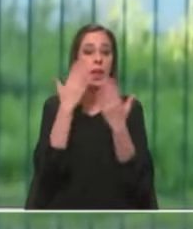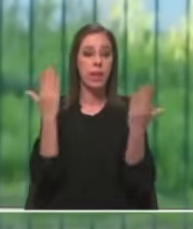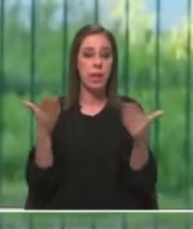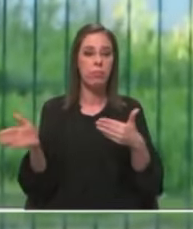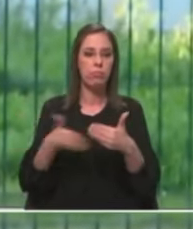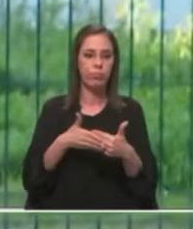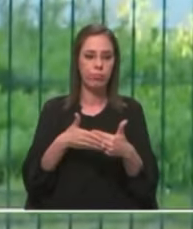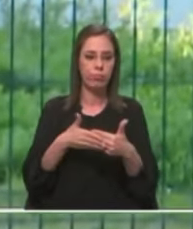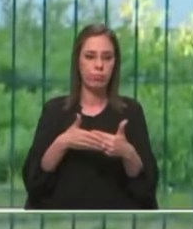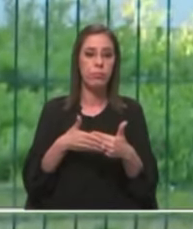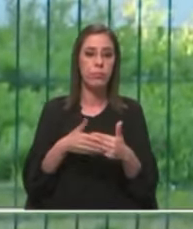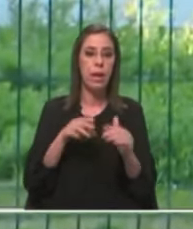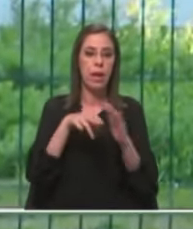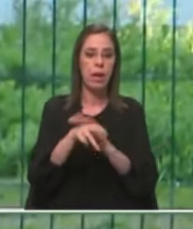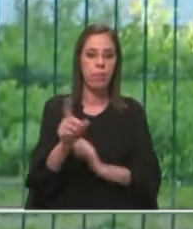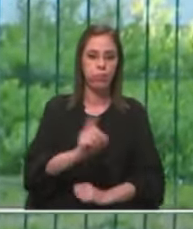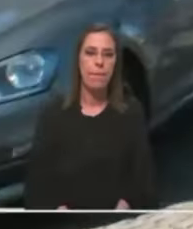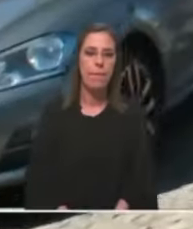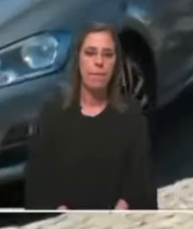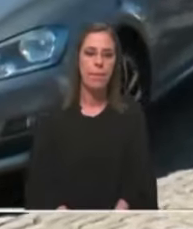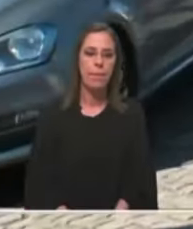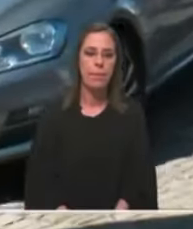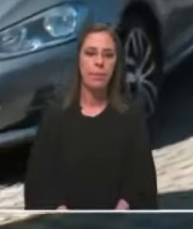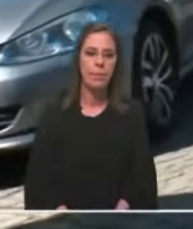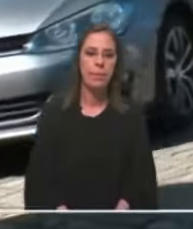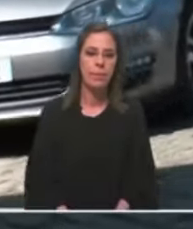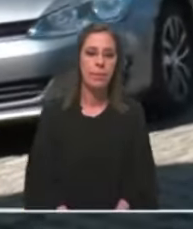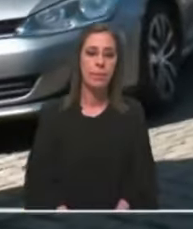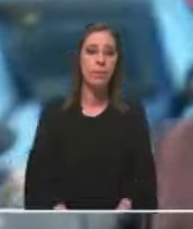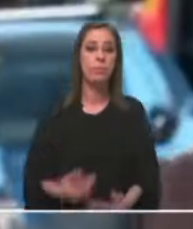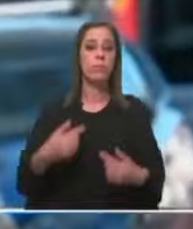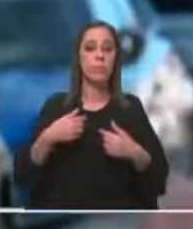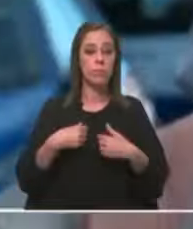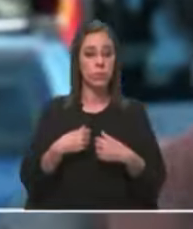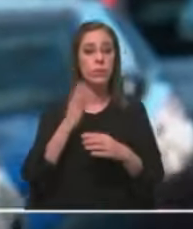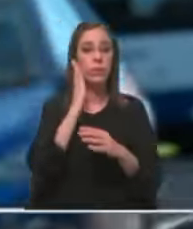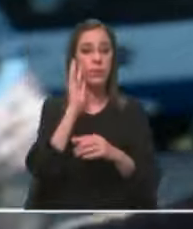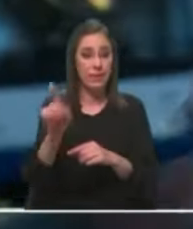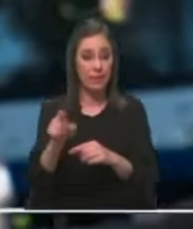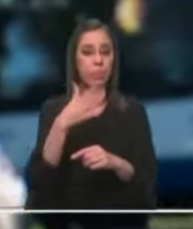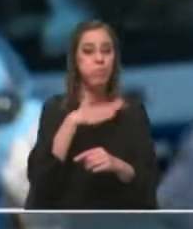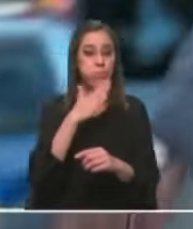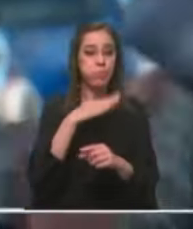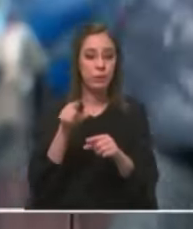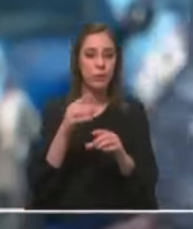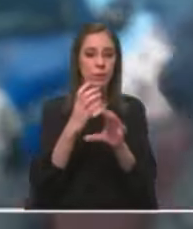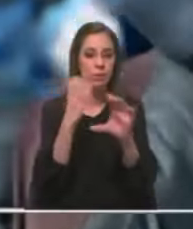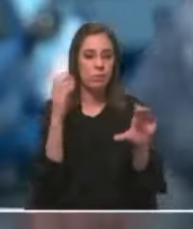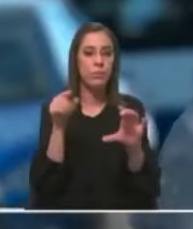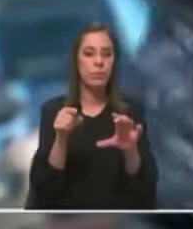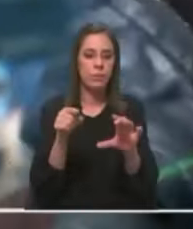portas são fechadas, não podemos entrar, temos que estar na rua. Quando vim para os contentores,